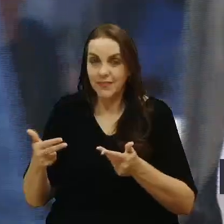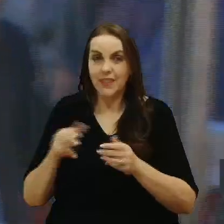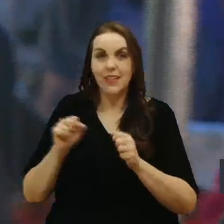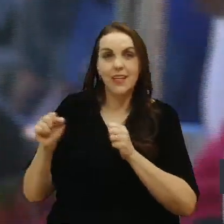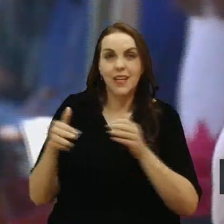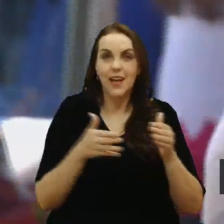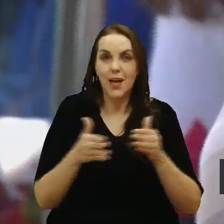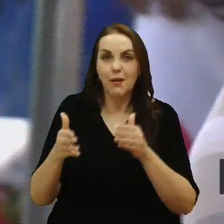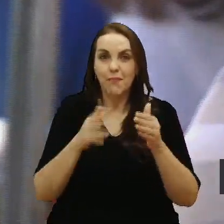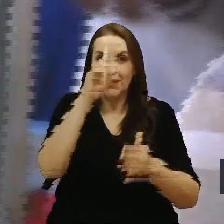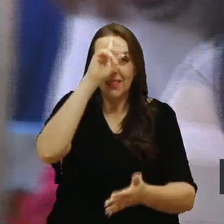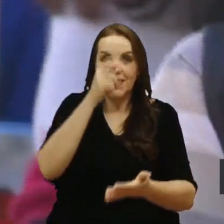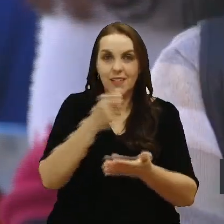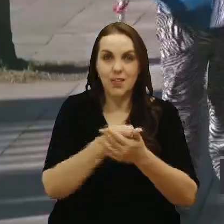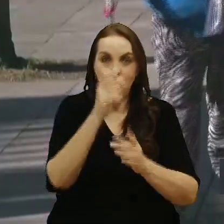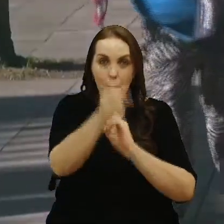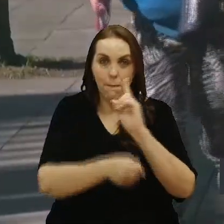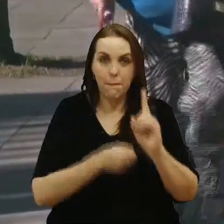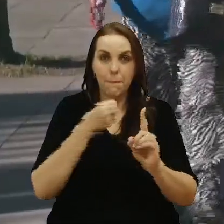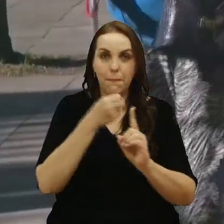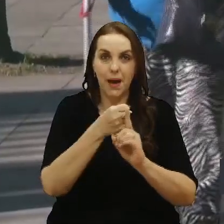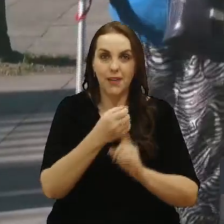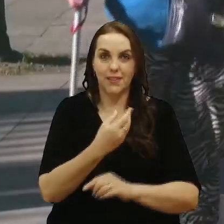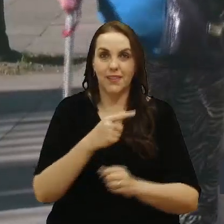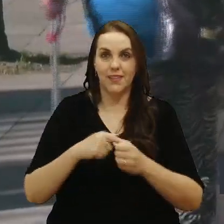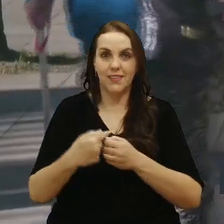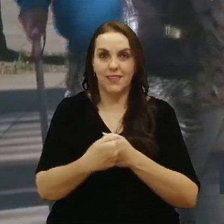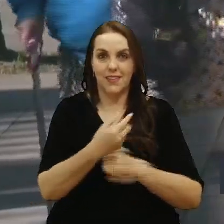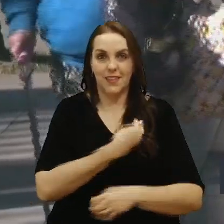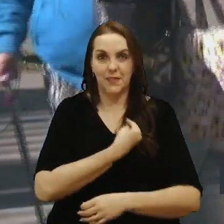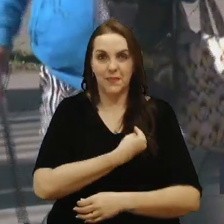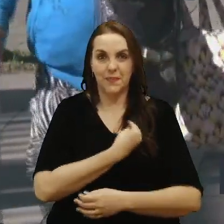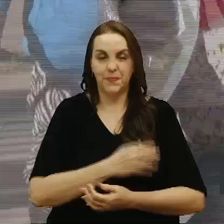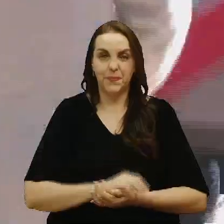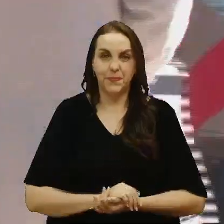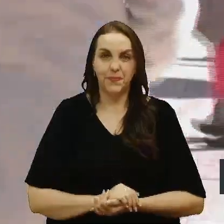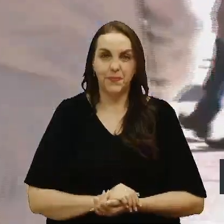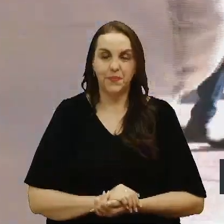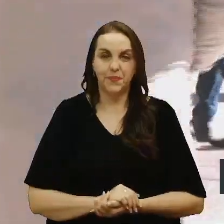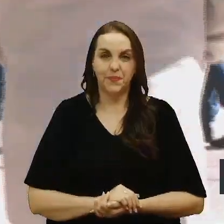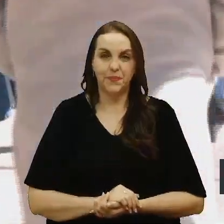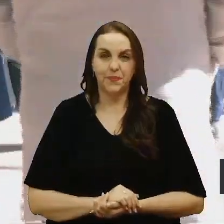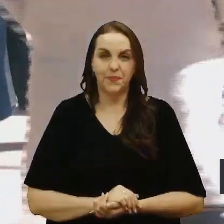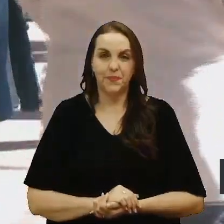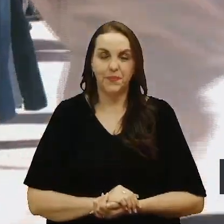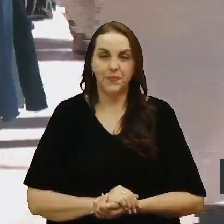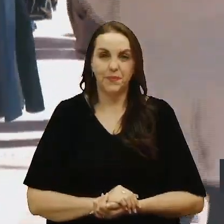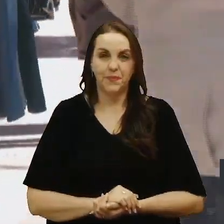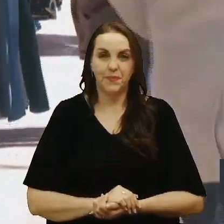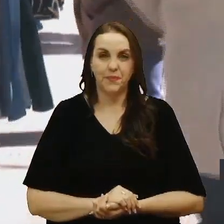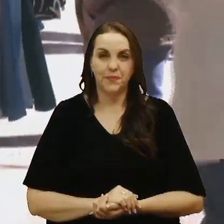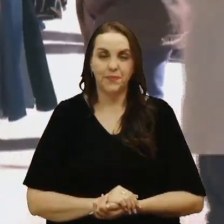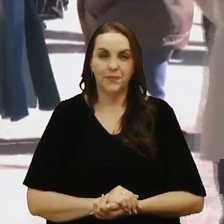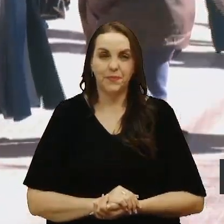que impactam na vida da cidade.